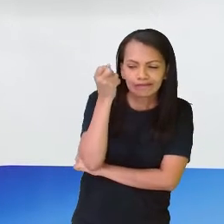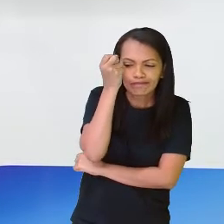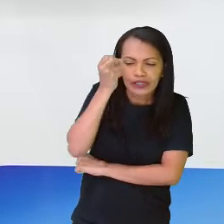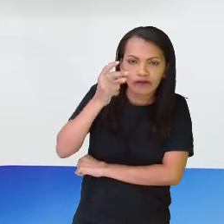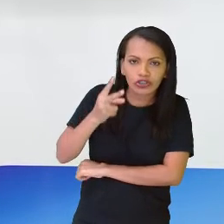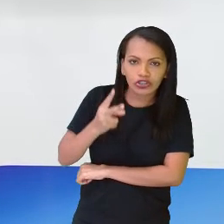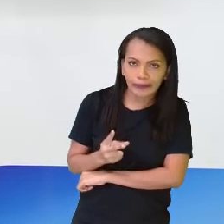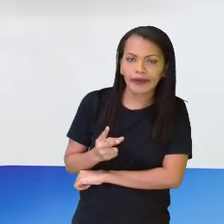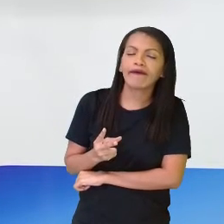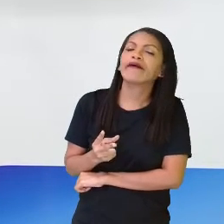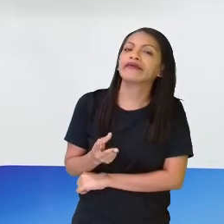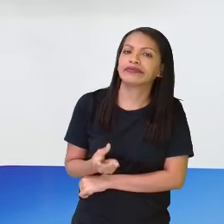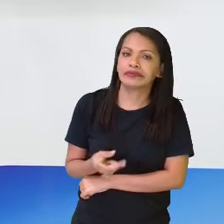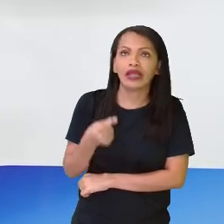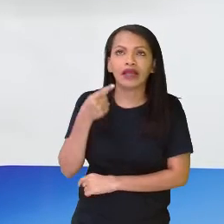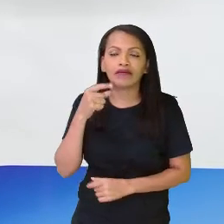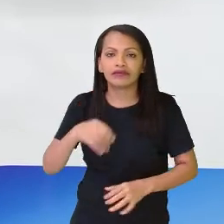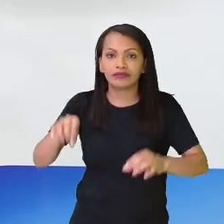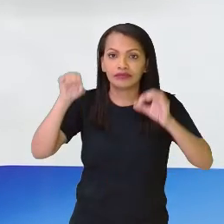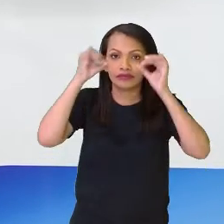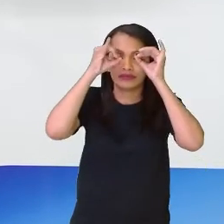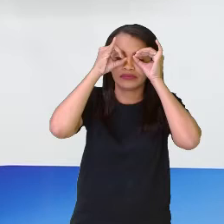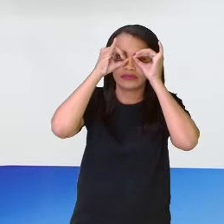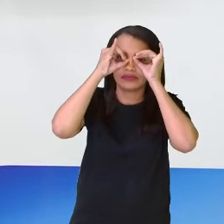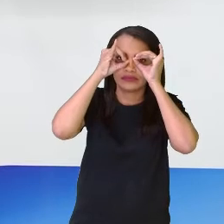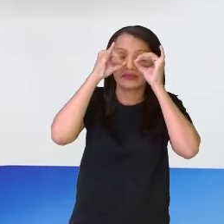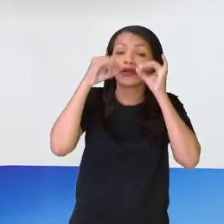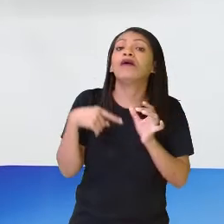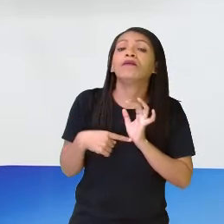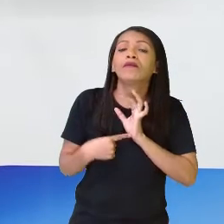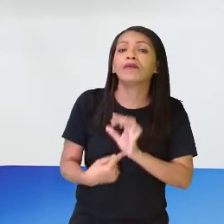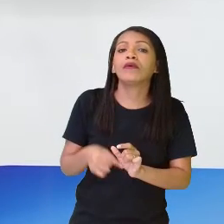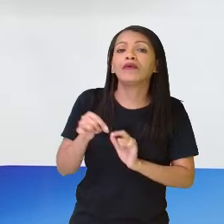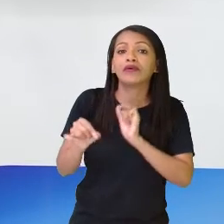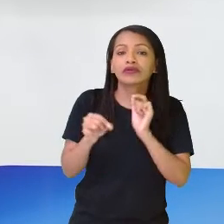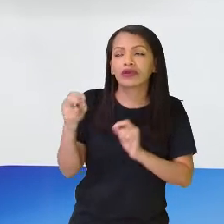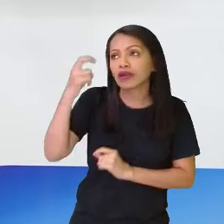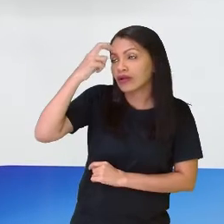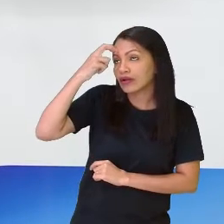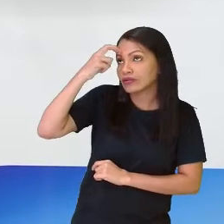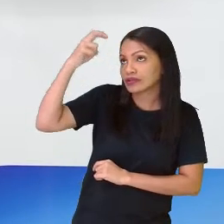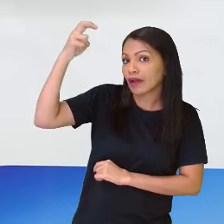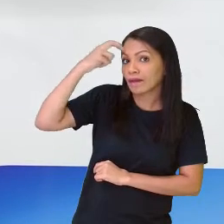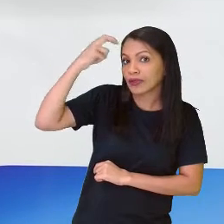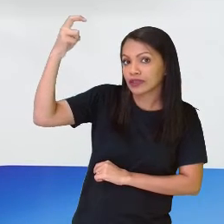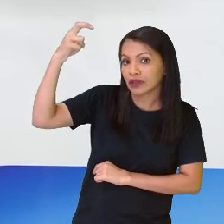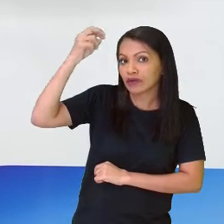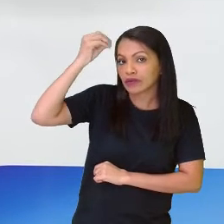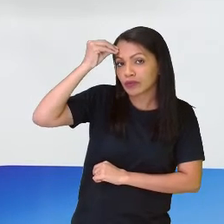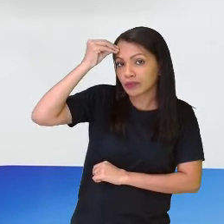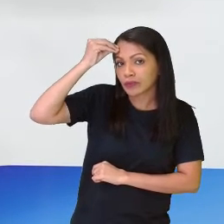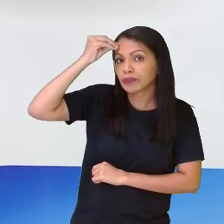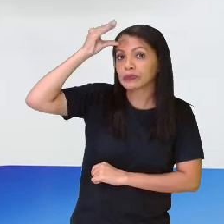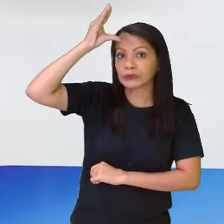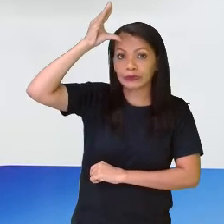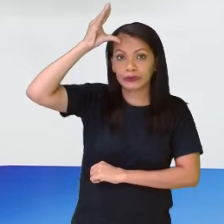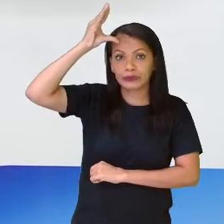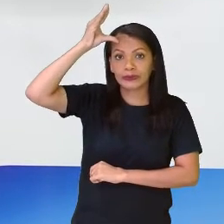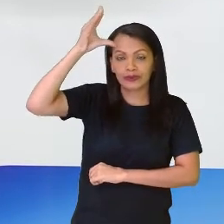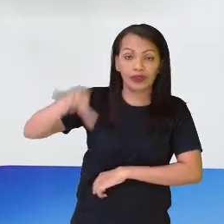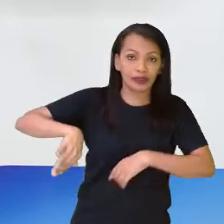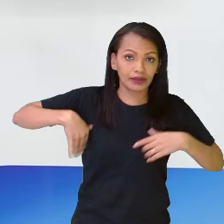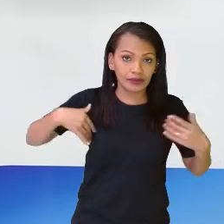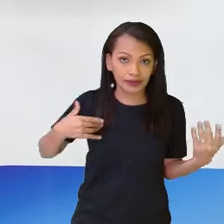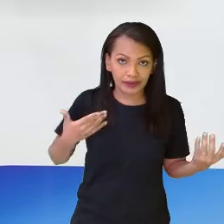dá bem. Quando aparece uma coruja, por exemplo, simboliza ali a sabedoria, a inteligência. Então as fábulas, elas